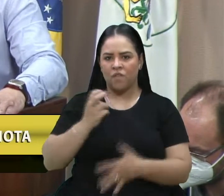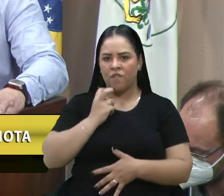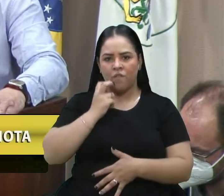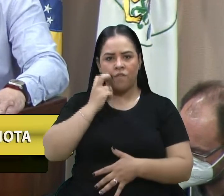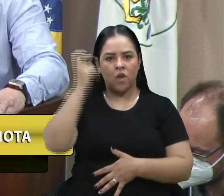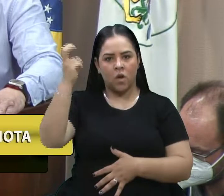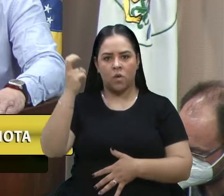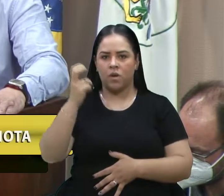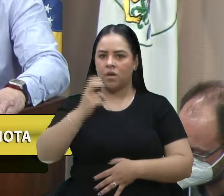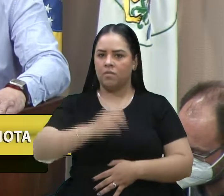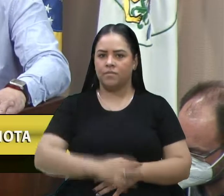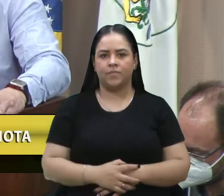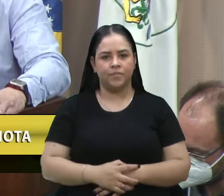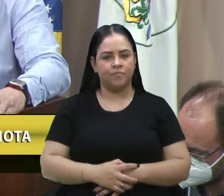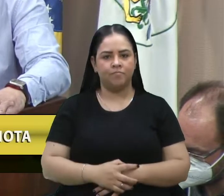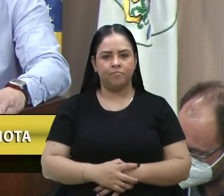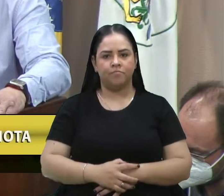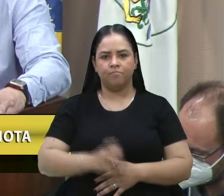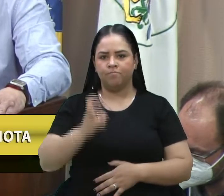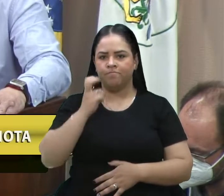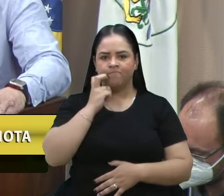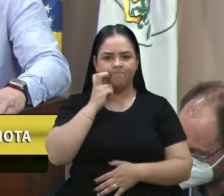Vergonhoso. Aonde